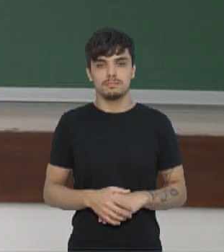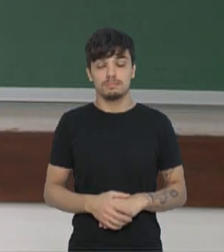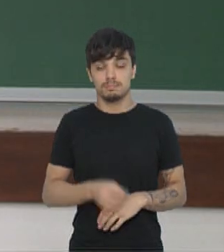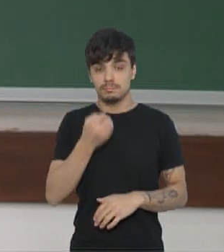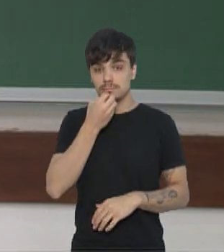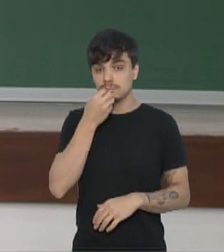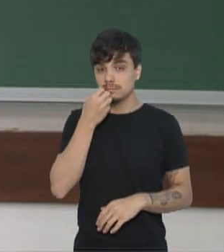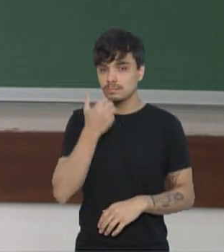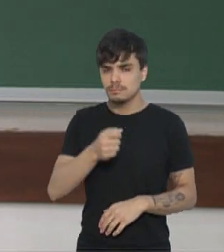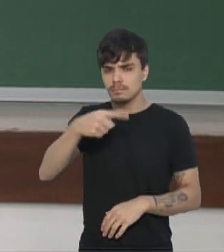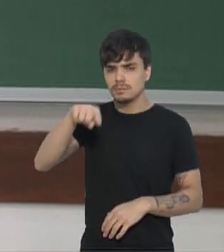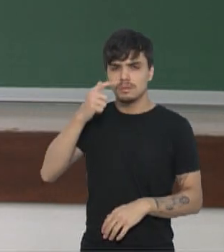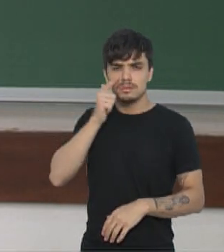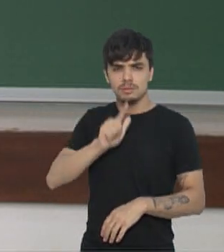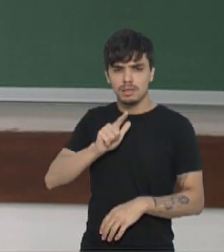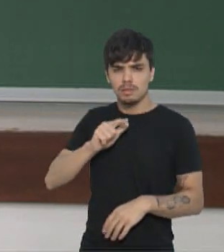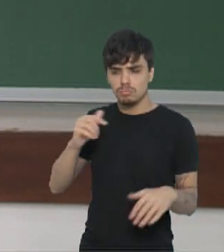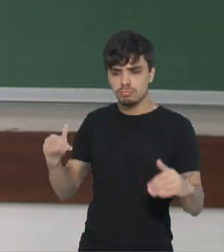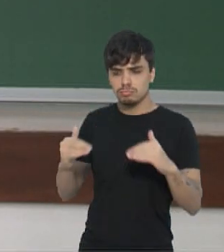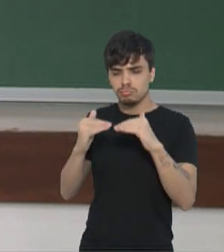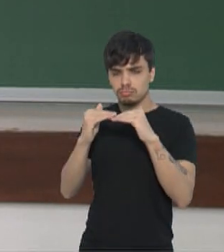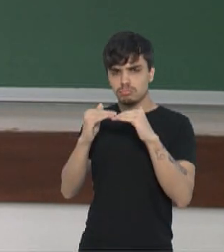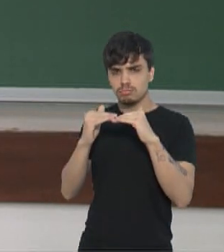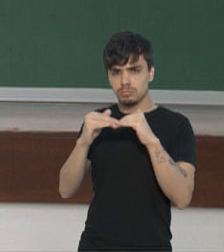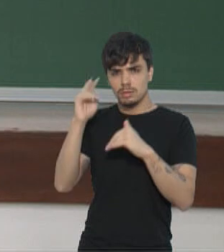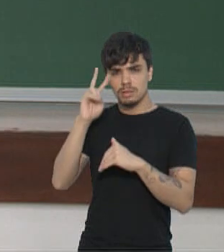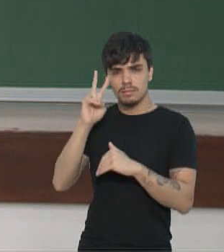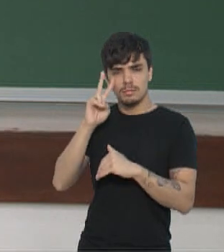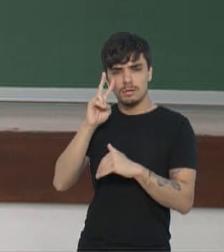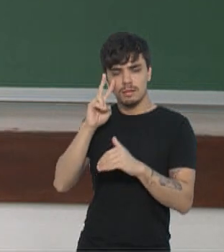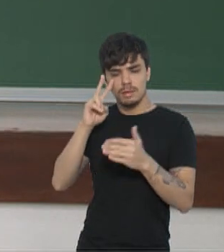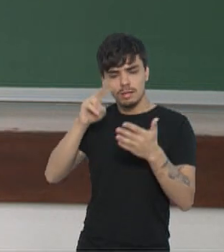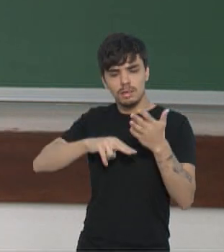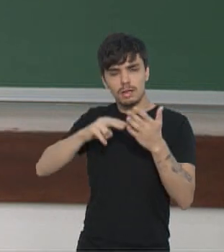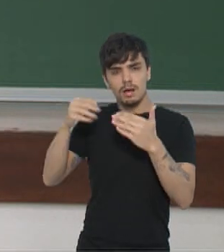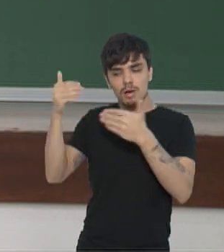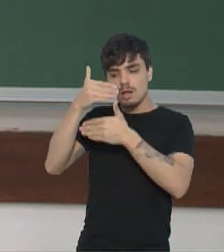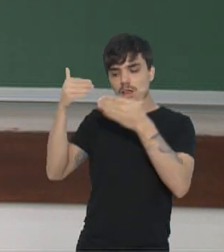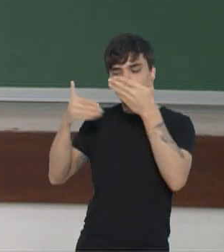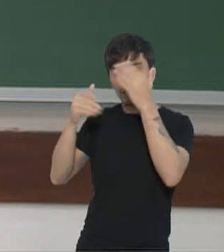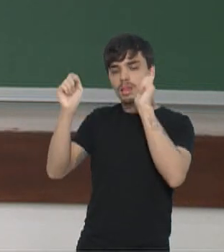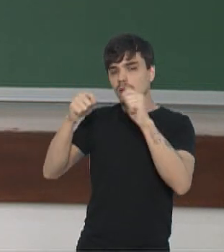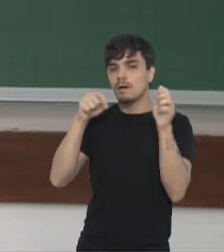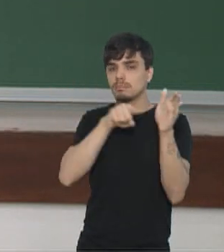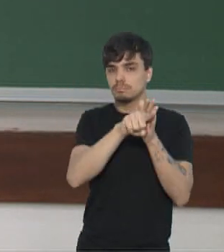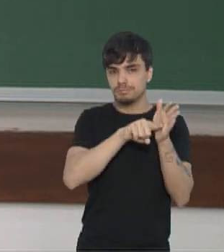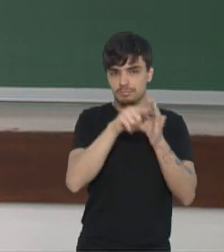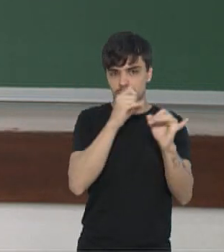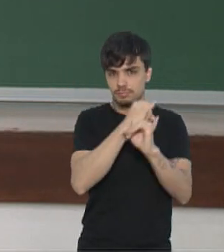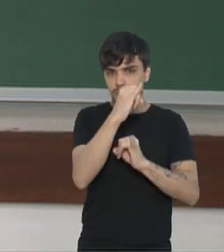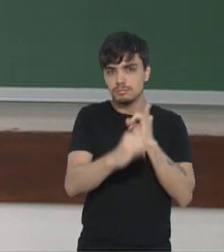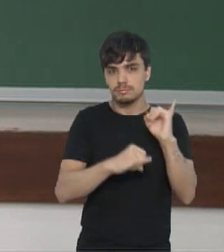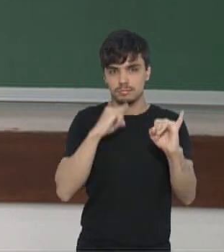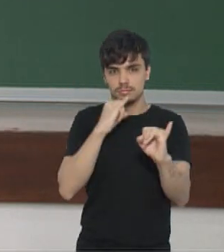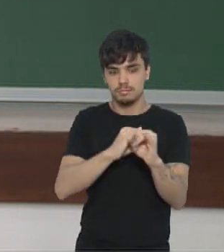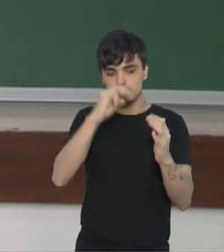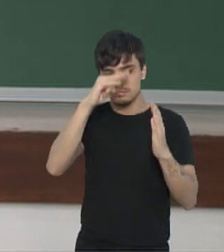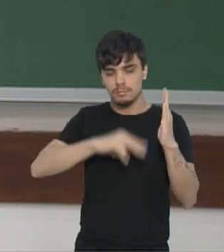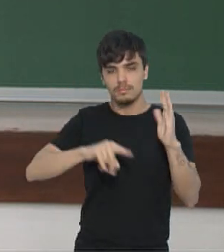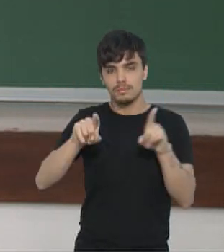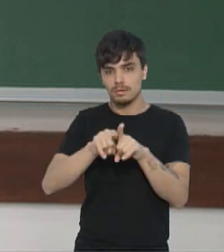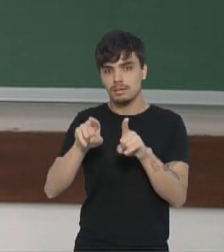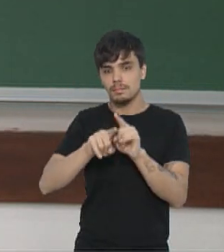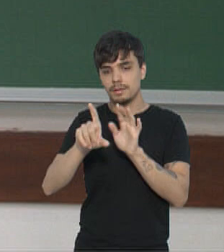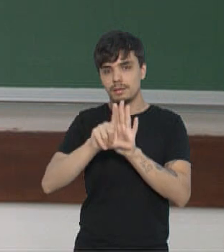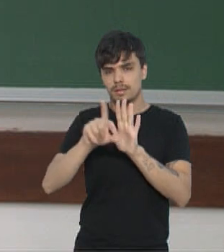Muito bem, conseguiu assimilar? Lembra-se, se você não olhou no próprio slide, dá para pesquisar na internet e ver